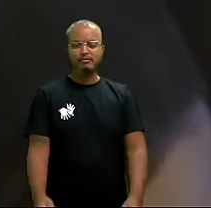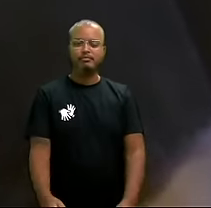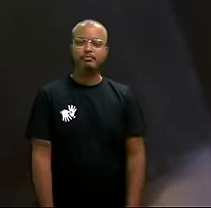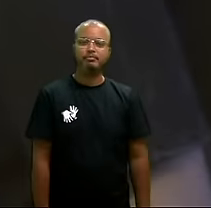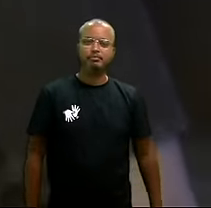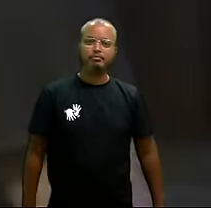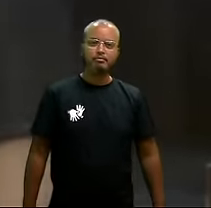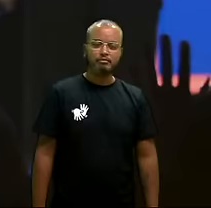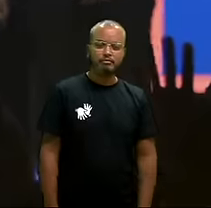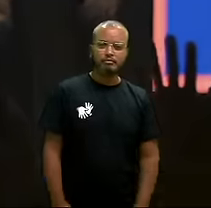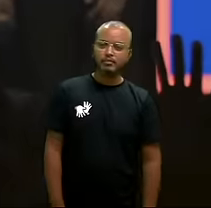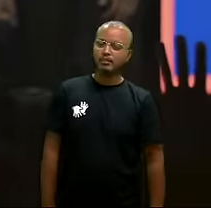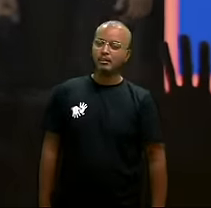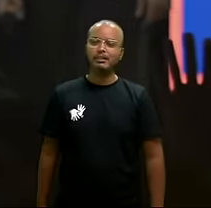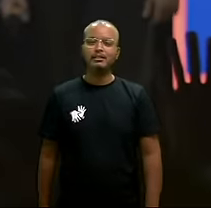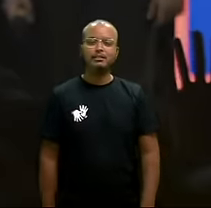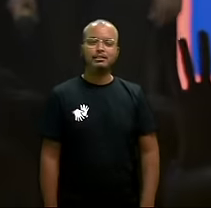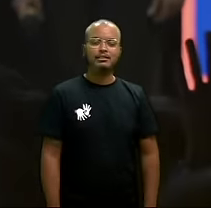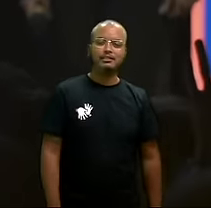suficiente.